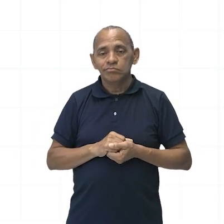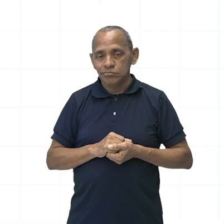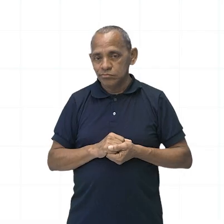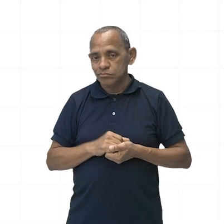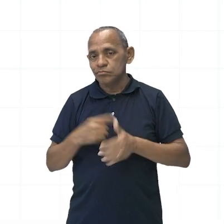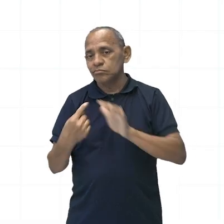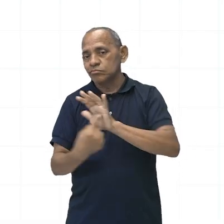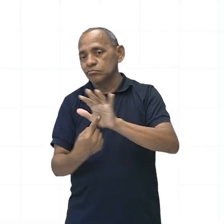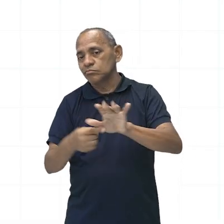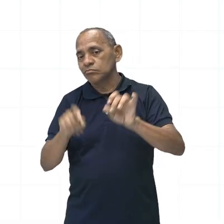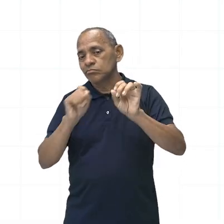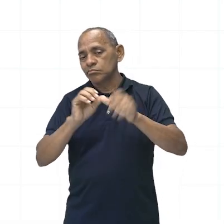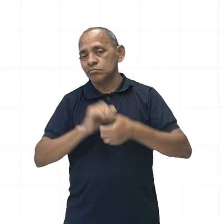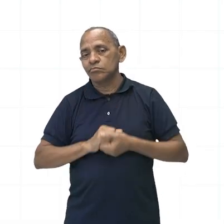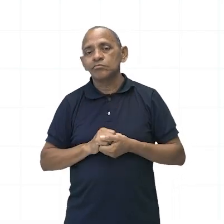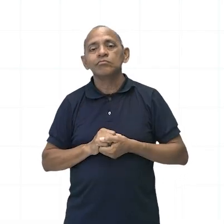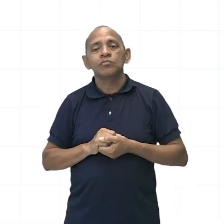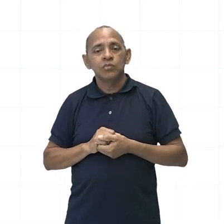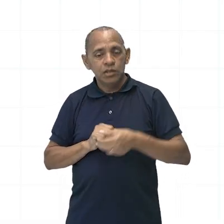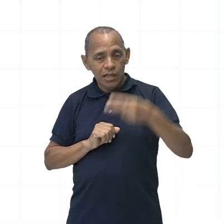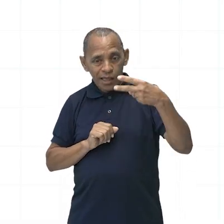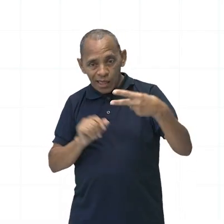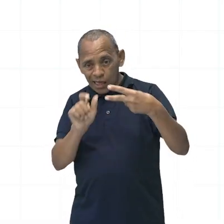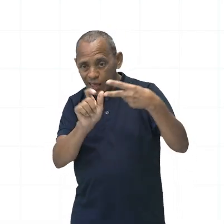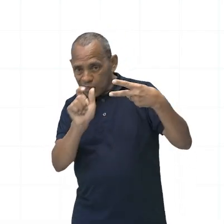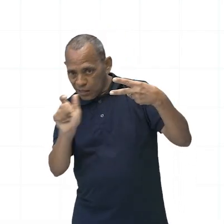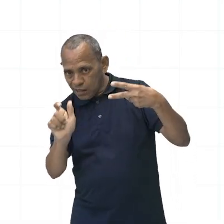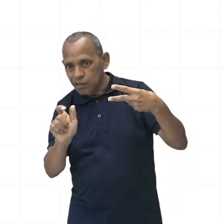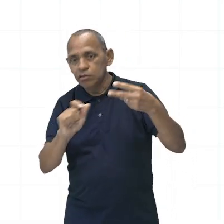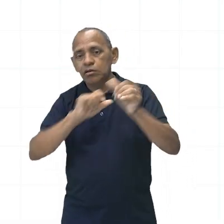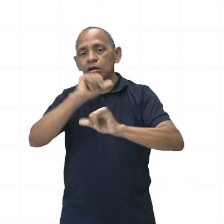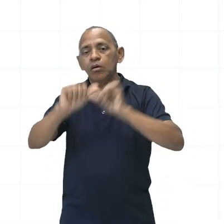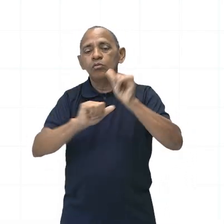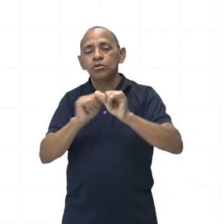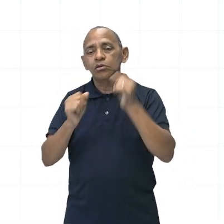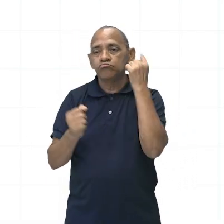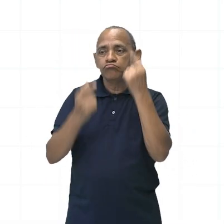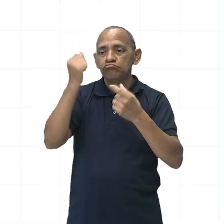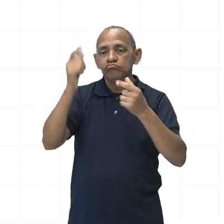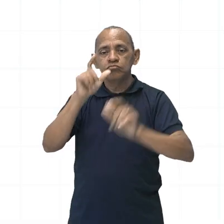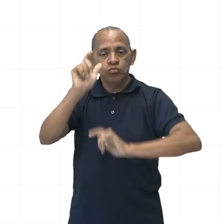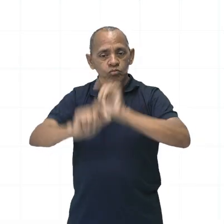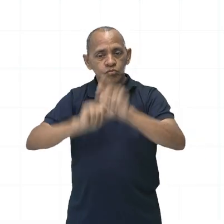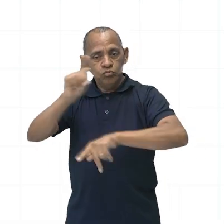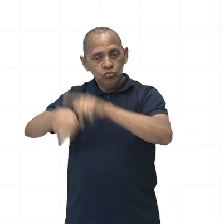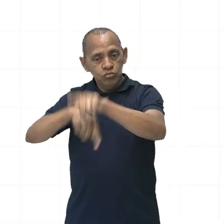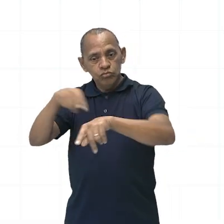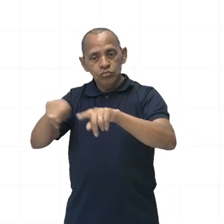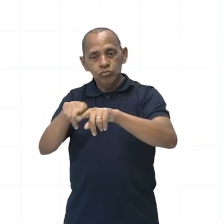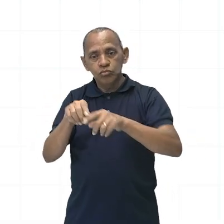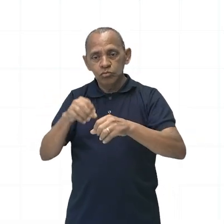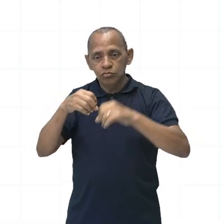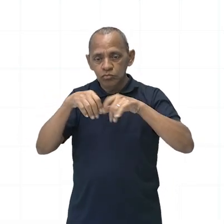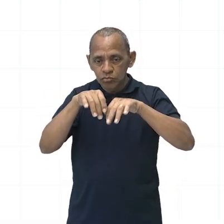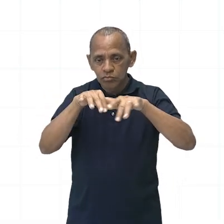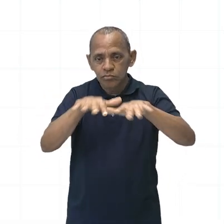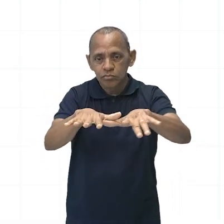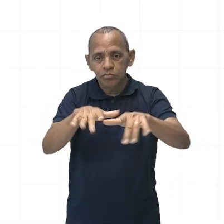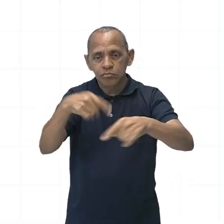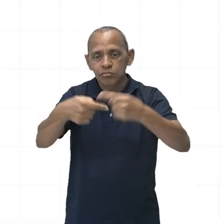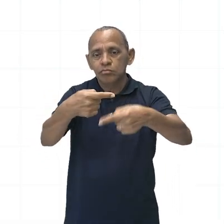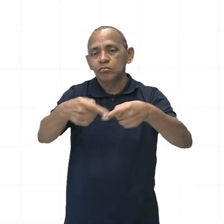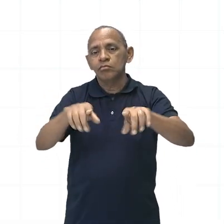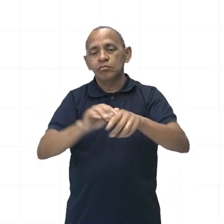aspas, desses alelos, é uma mudança aleatória em uma população e que vai passando de uma geração para